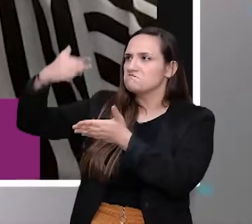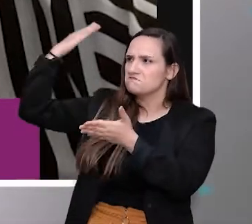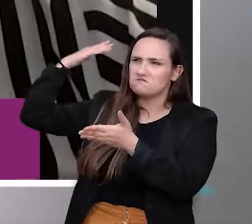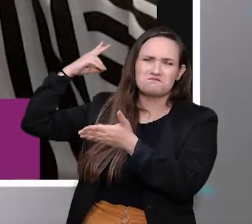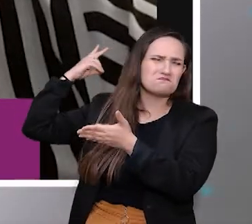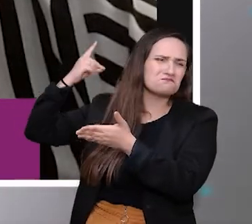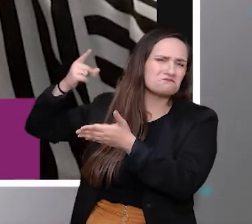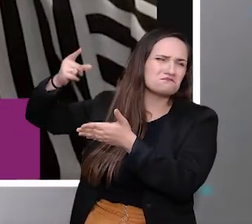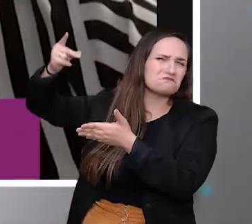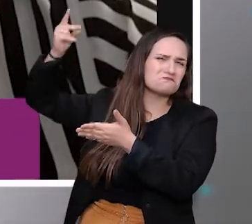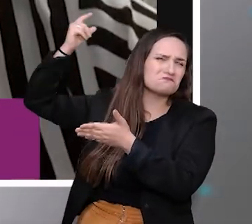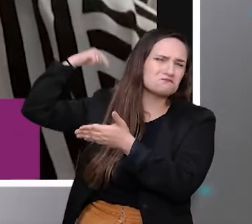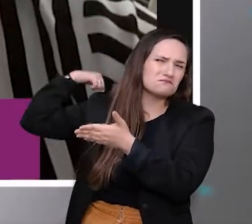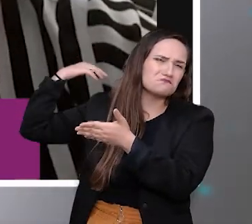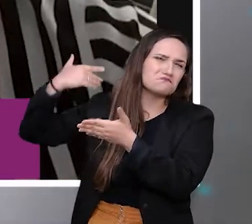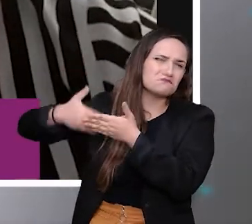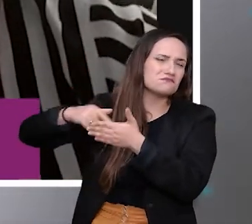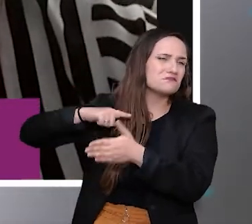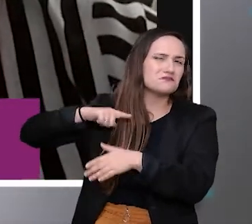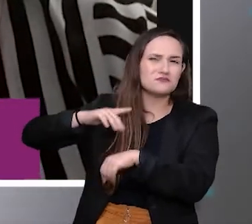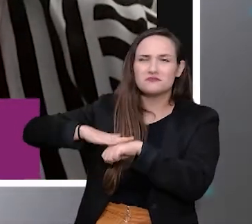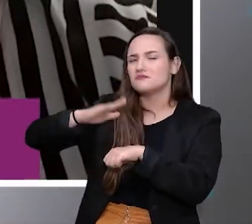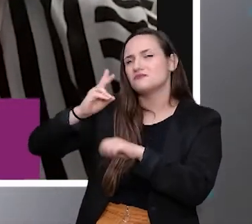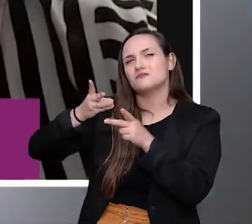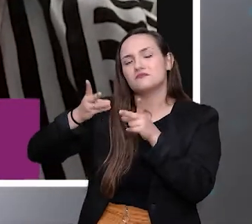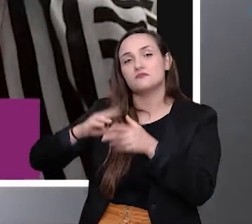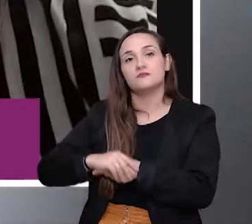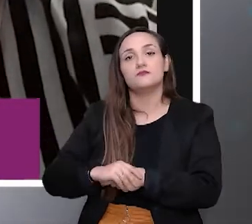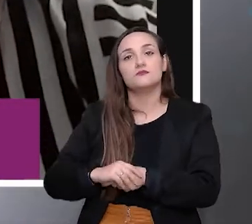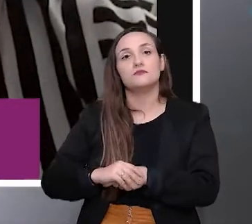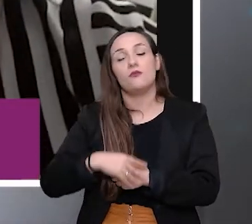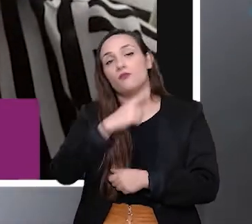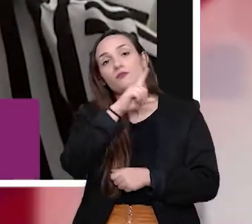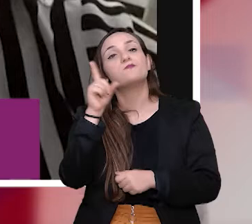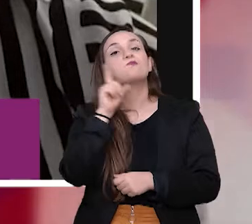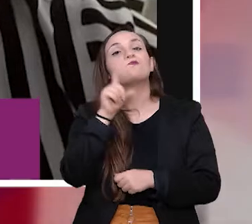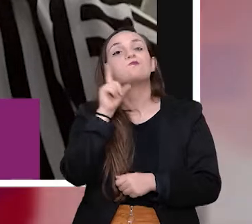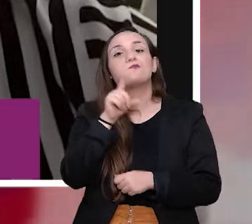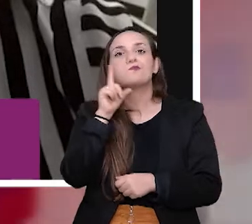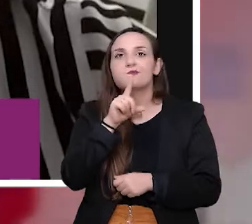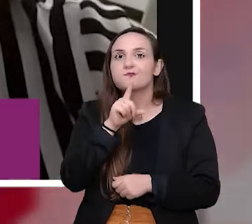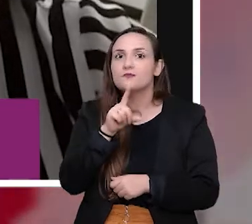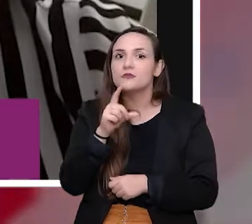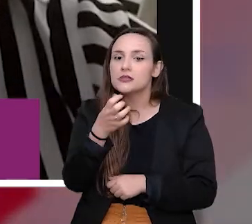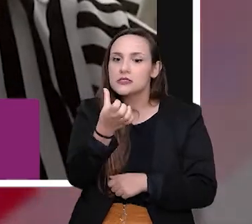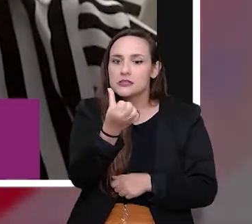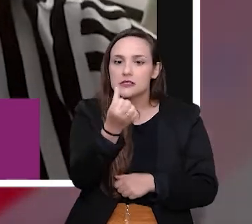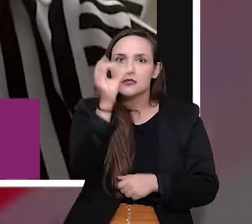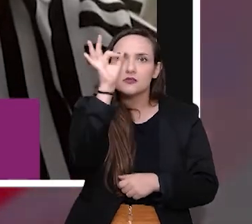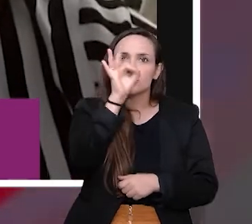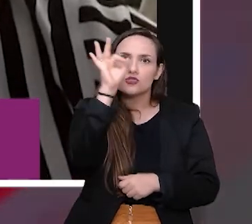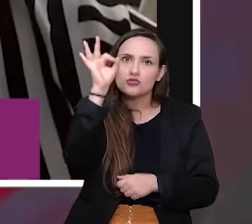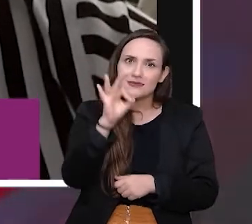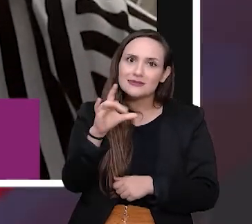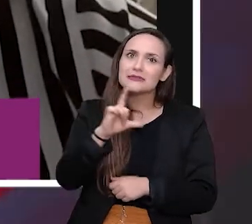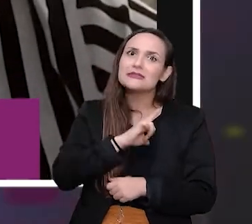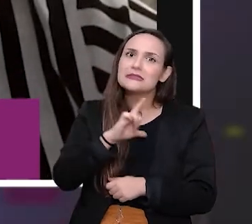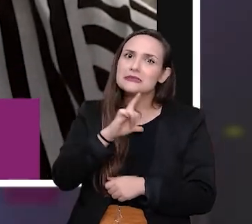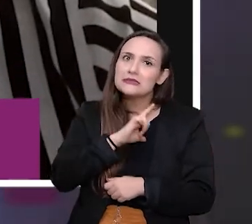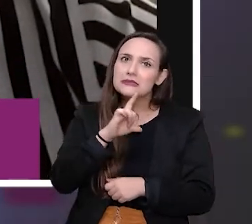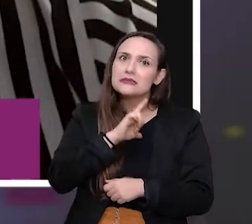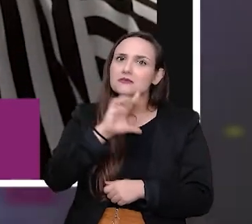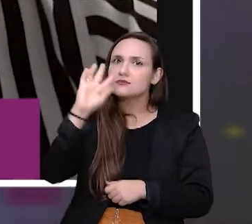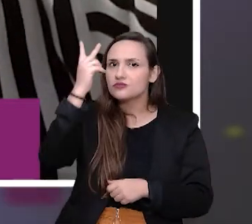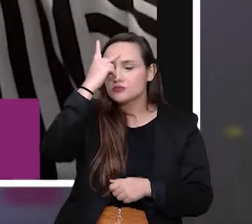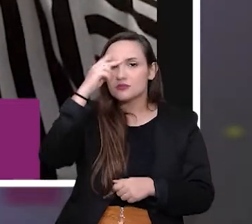né? Os estudos falam que na população norte-americana, onde tem mais pesquisas, 6% aproximadamente da população tem transtorno narcisista